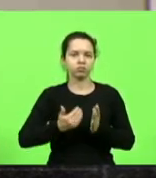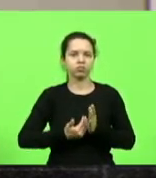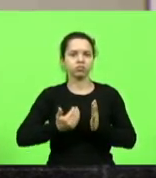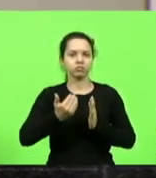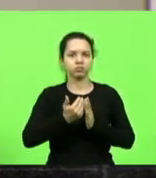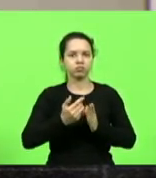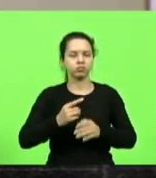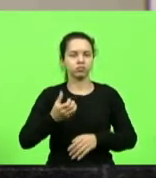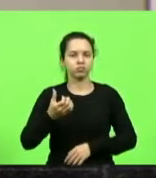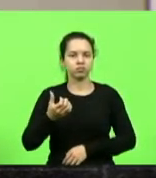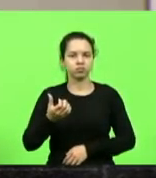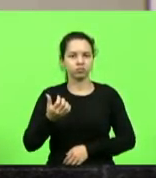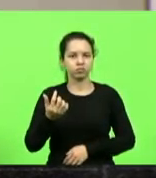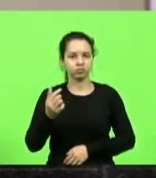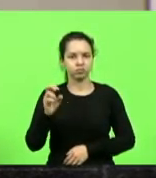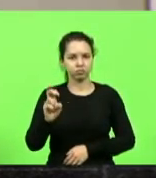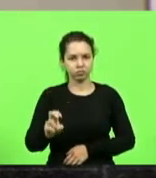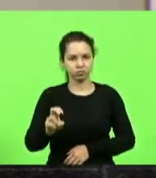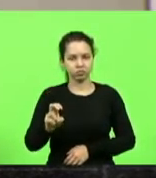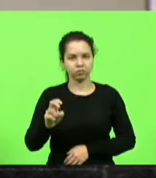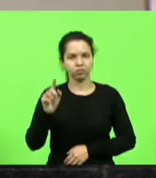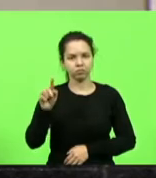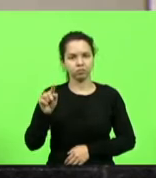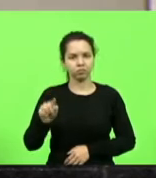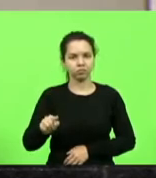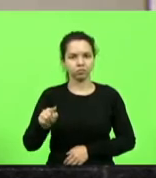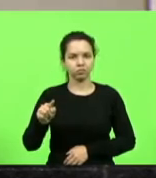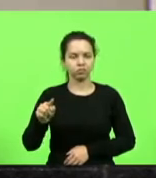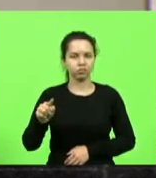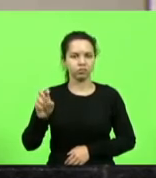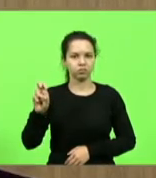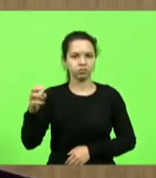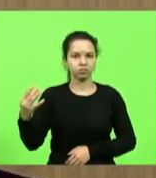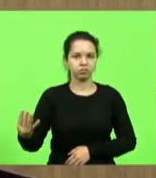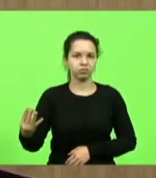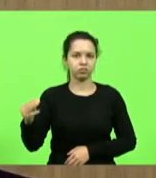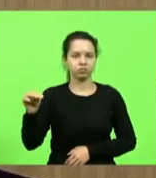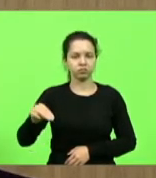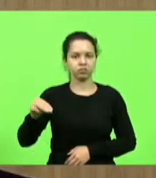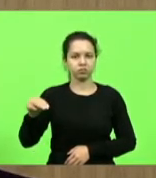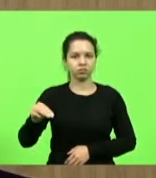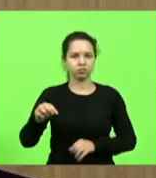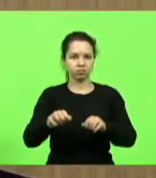as 17 horas e 54 minutos. Está encerrada a presente sessão.